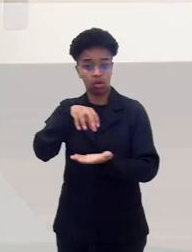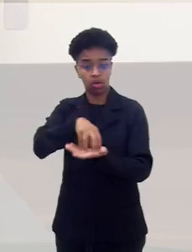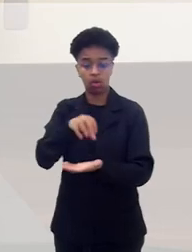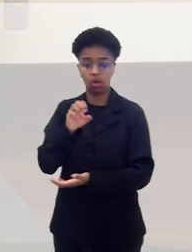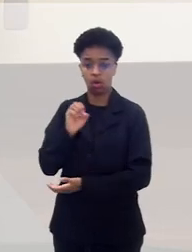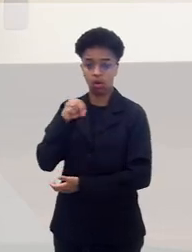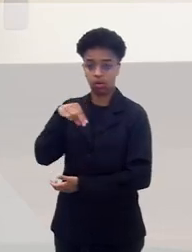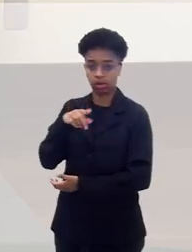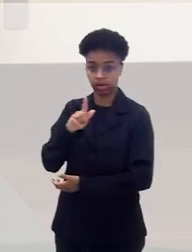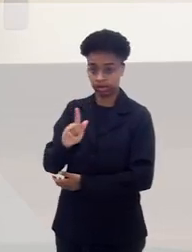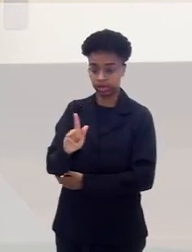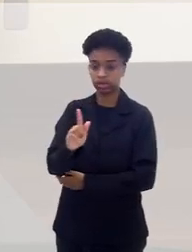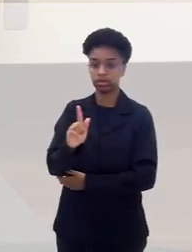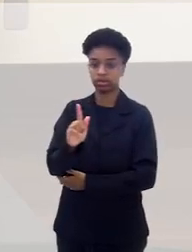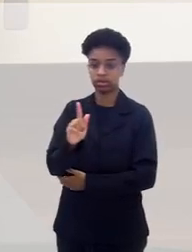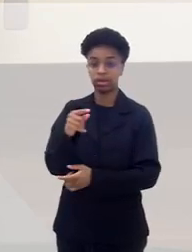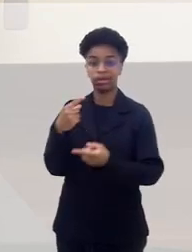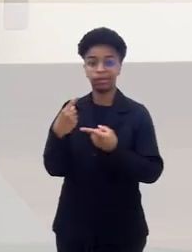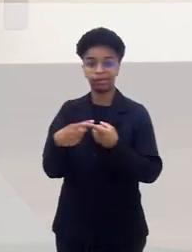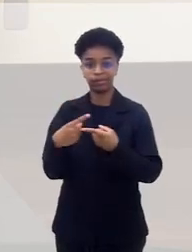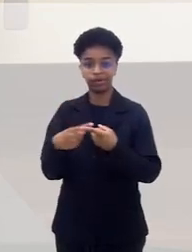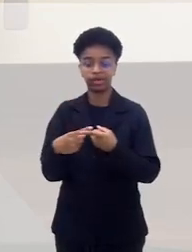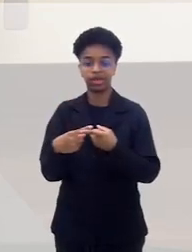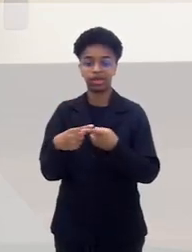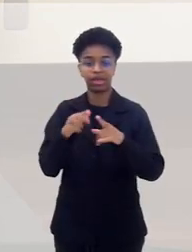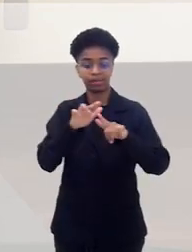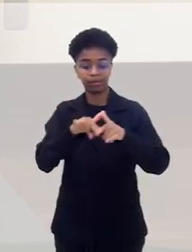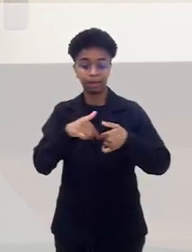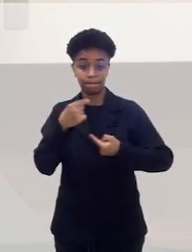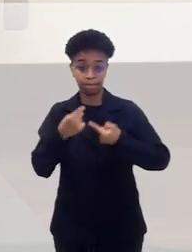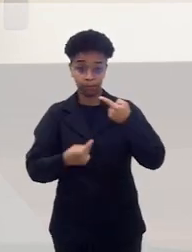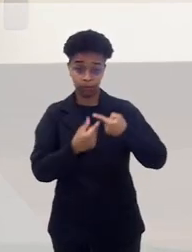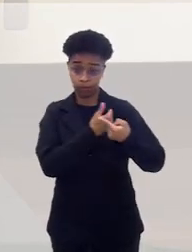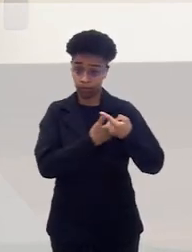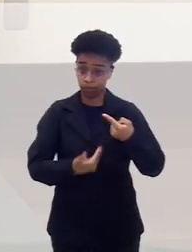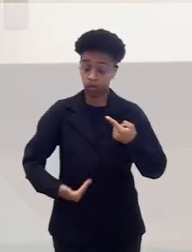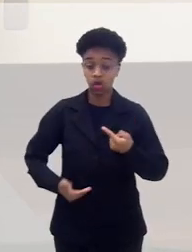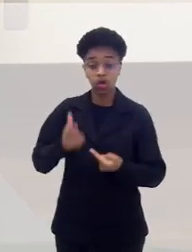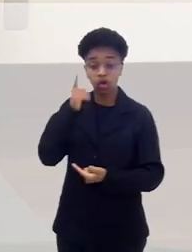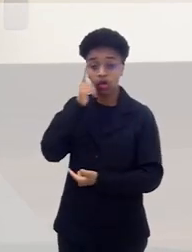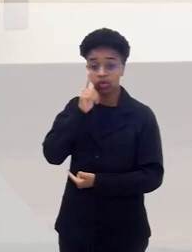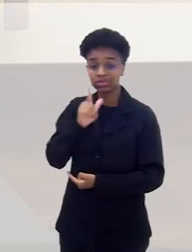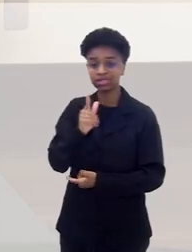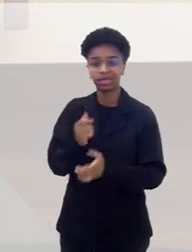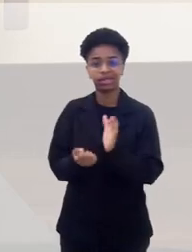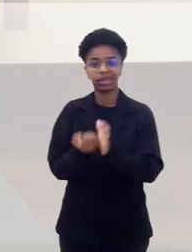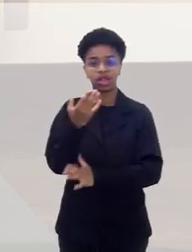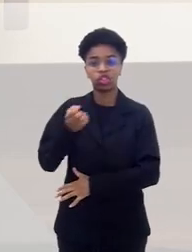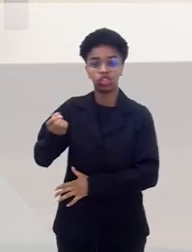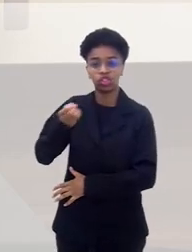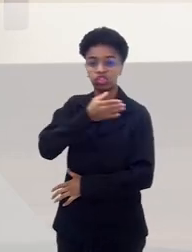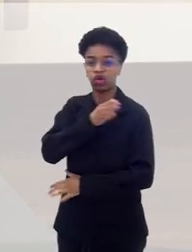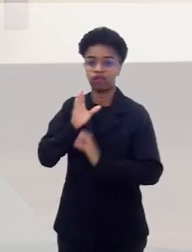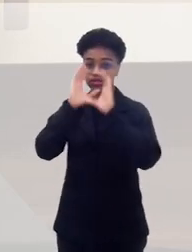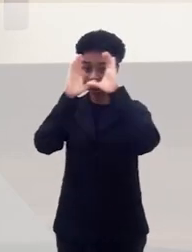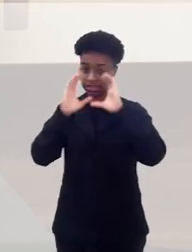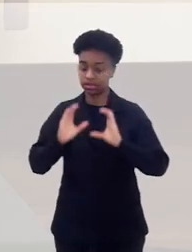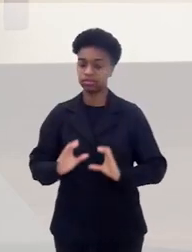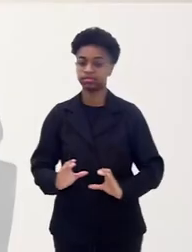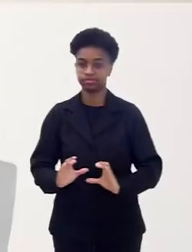governamentais para que através de políticas públicas se construa a nova cidadania uma